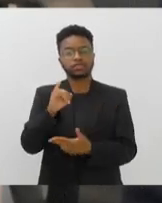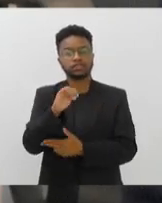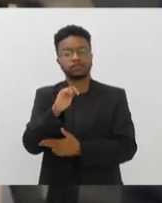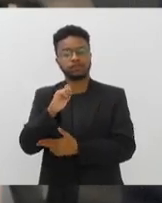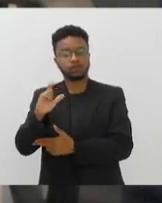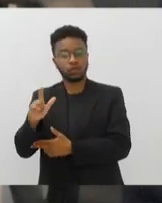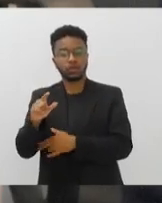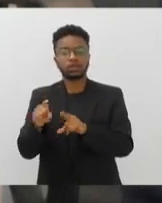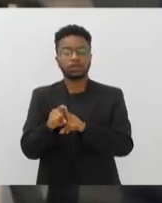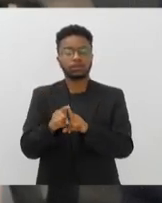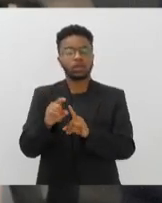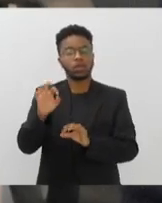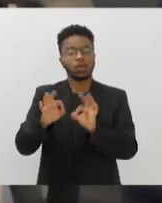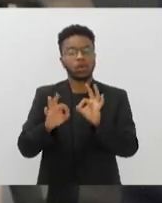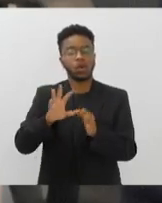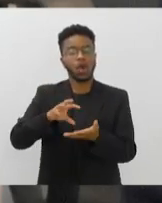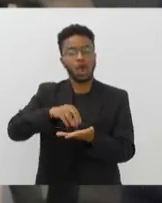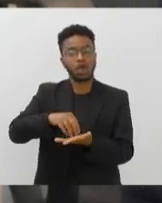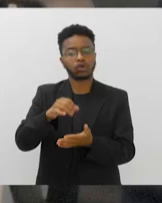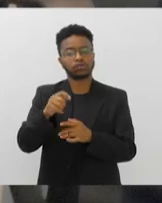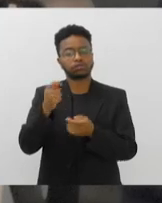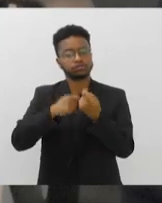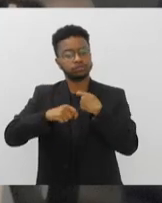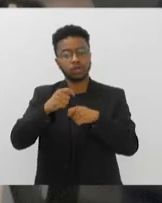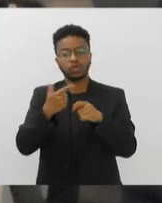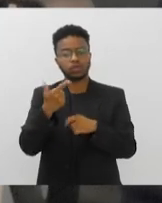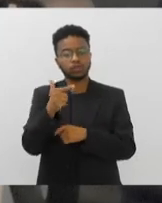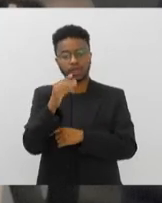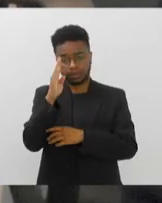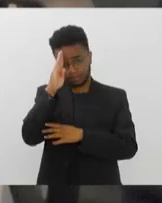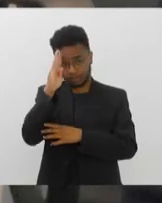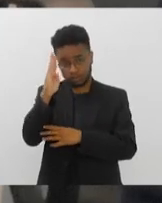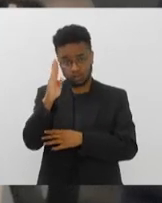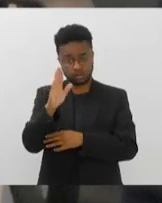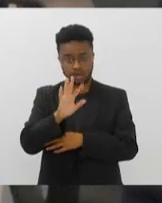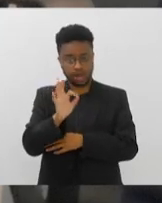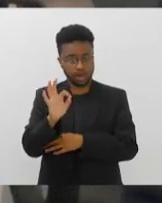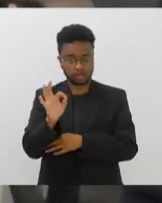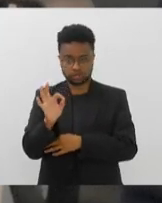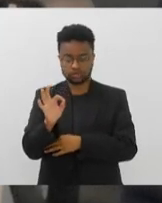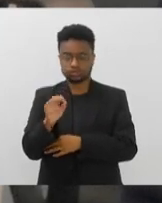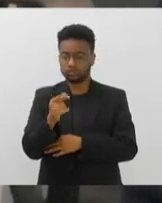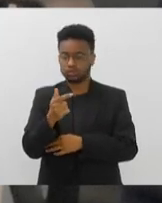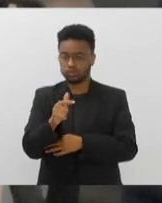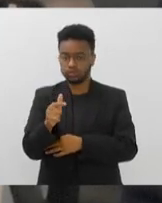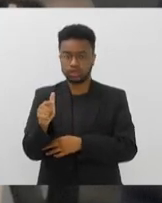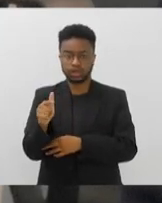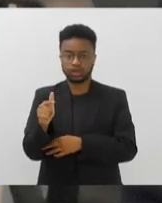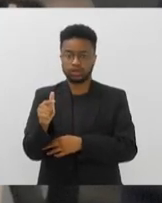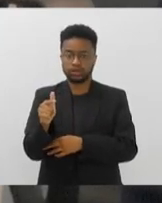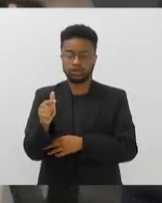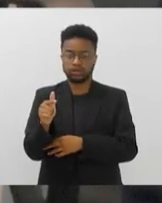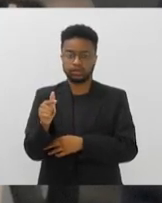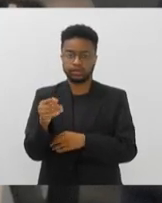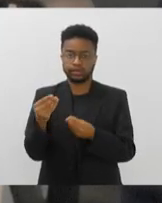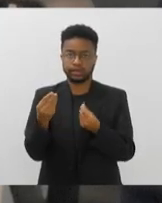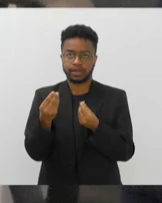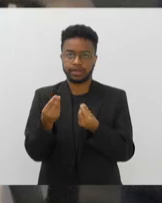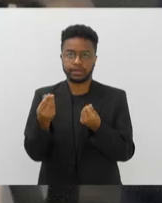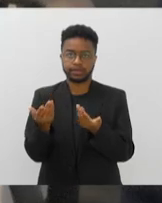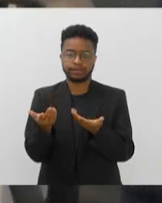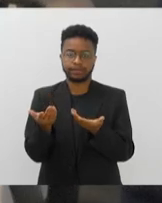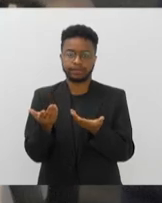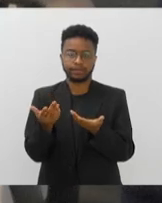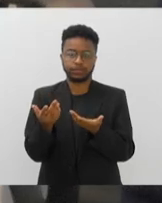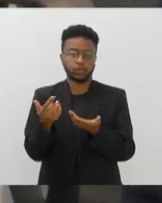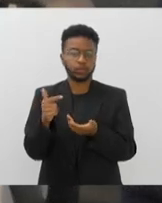um órgão administrativo que não tem prioridade absoluta que não tem não goza dessa eh